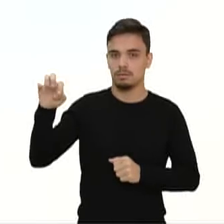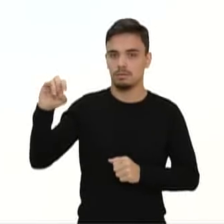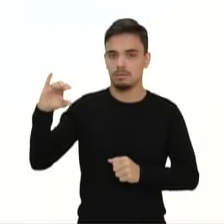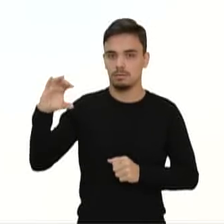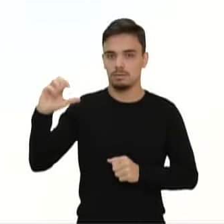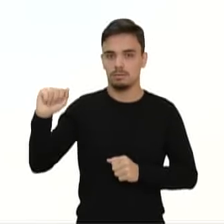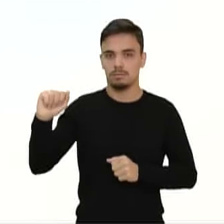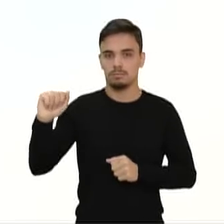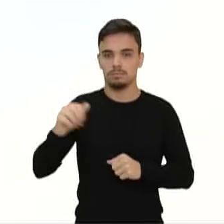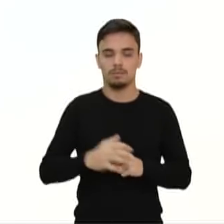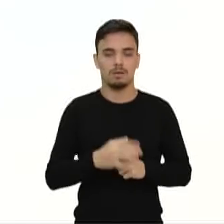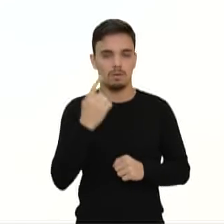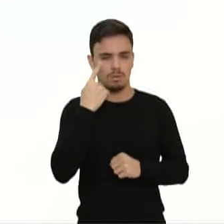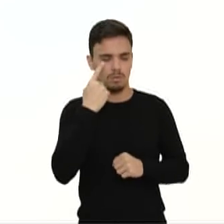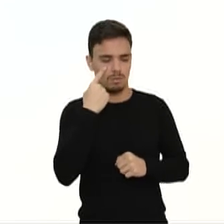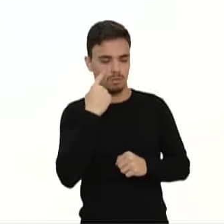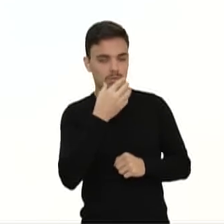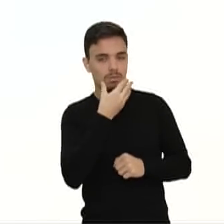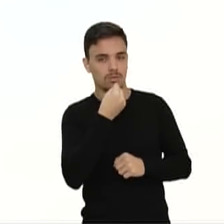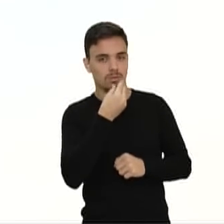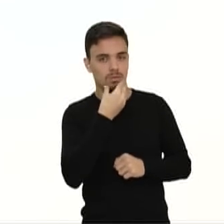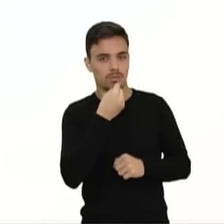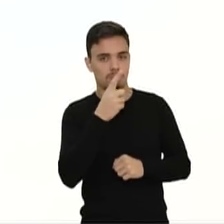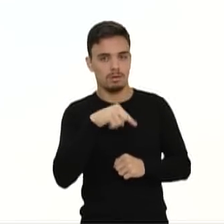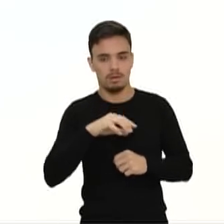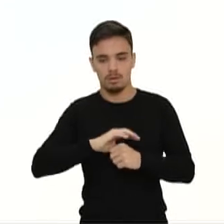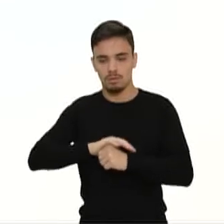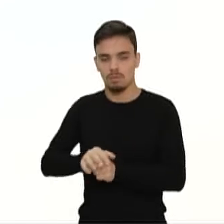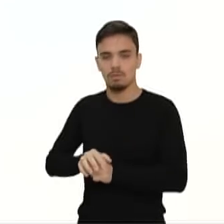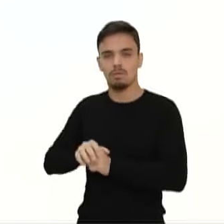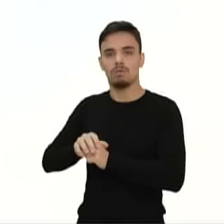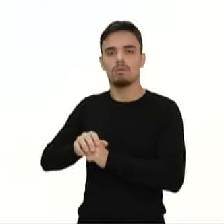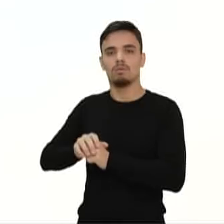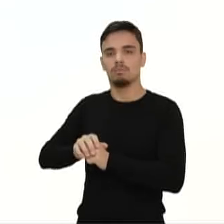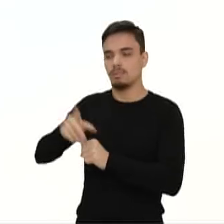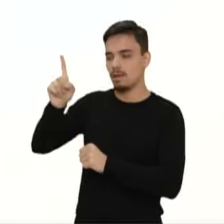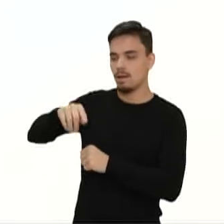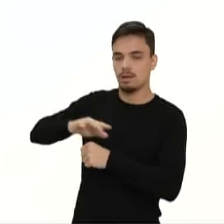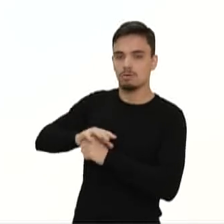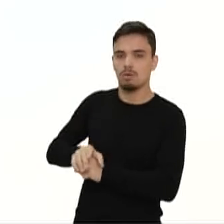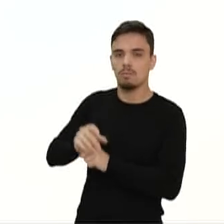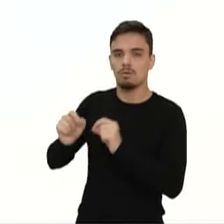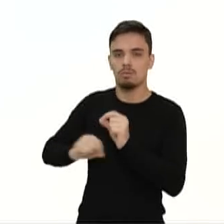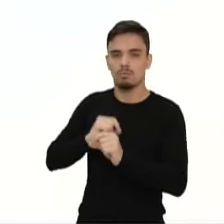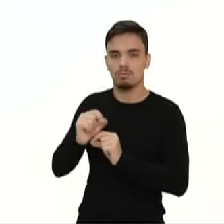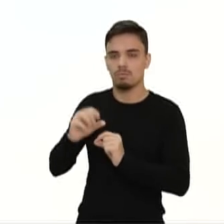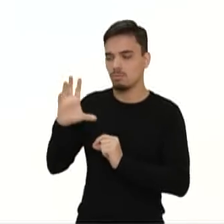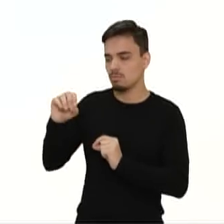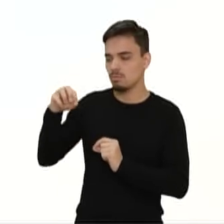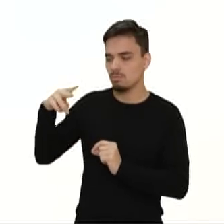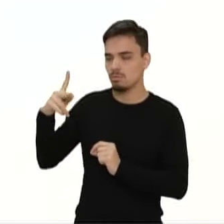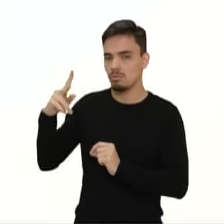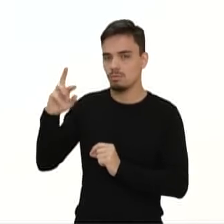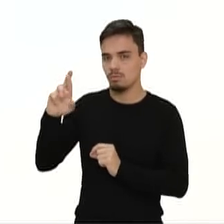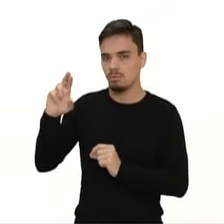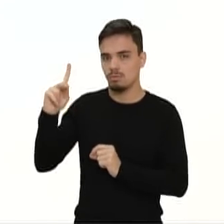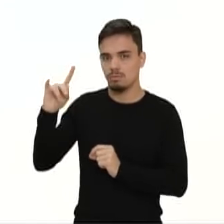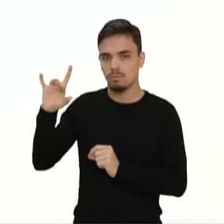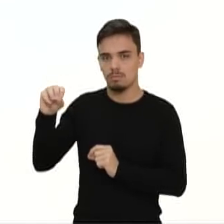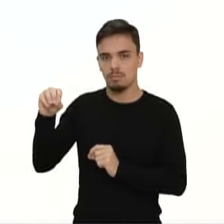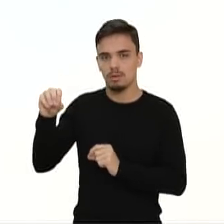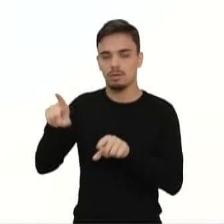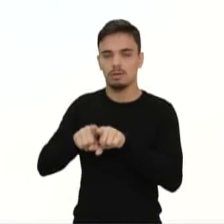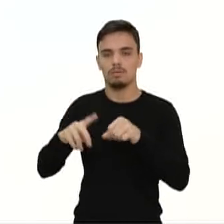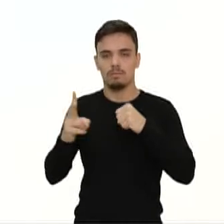é corrompido pela sociedade. Olha ali o verbo é corrompido, eu tenho um verbo auxiliar, mais um verbo